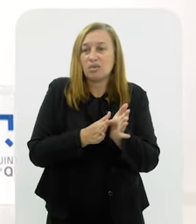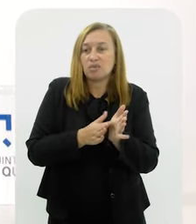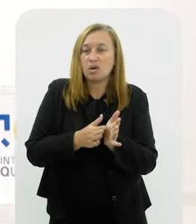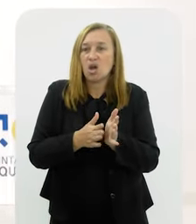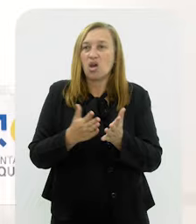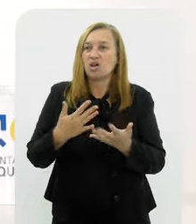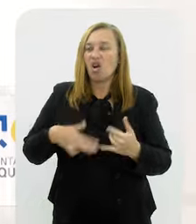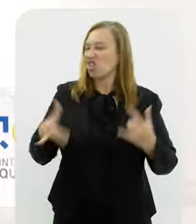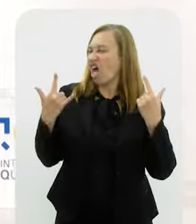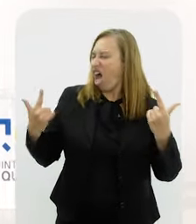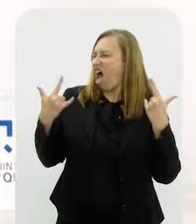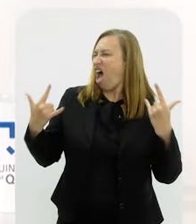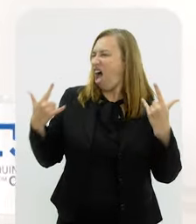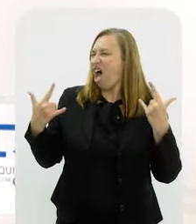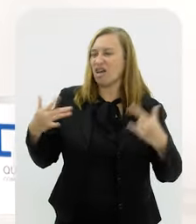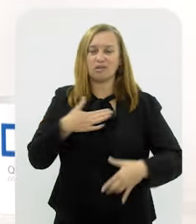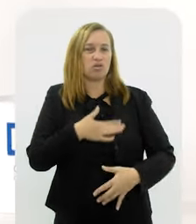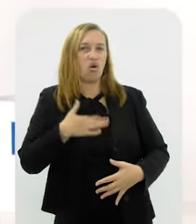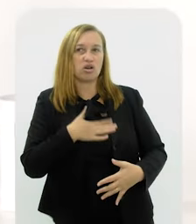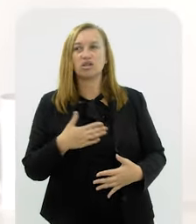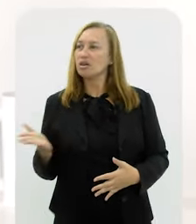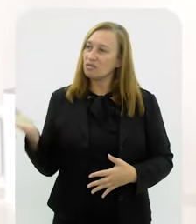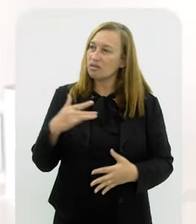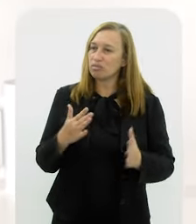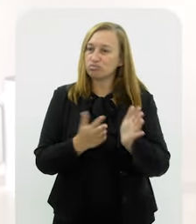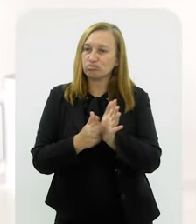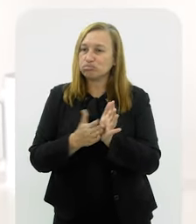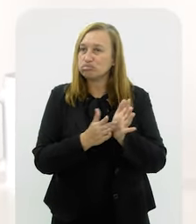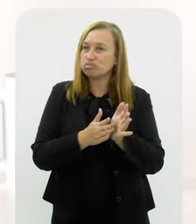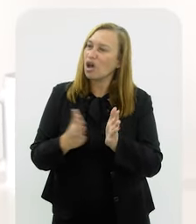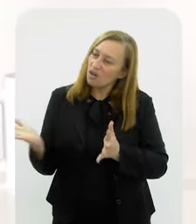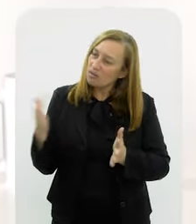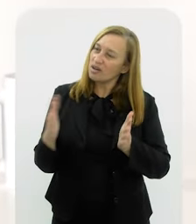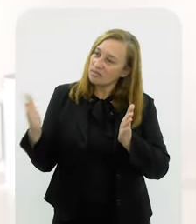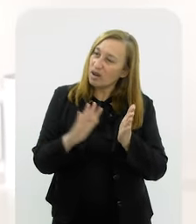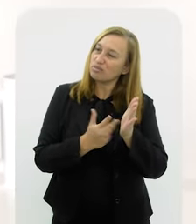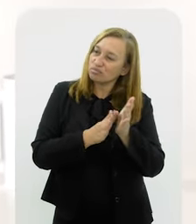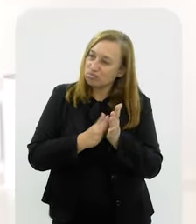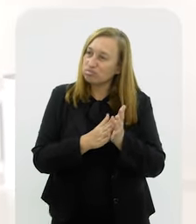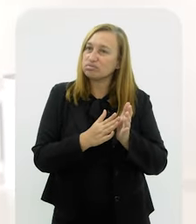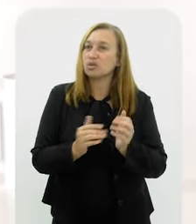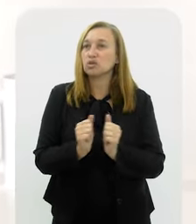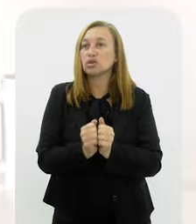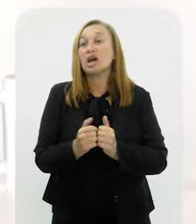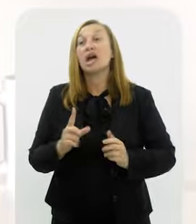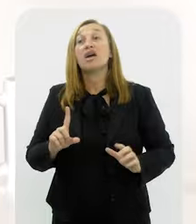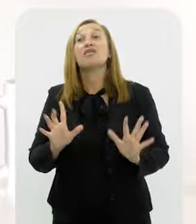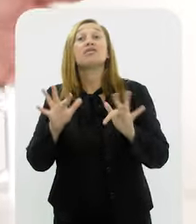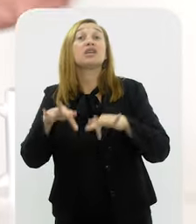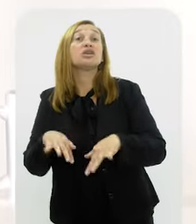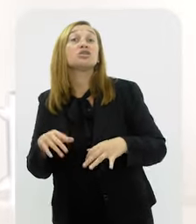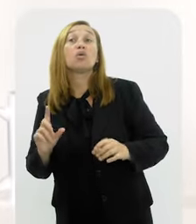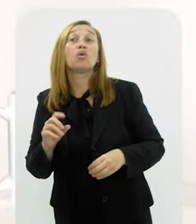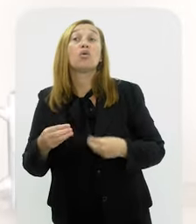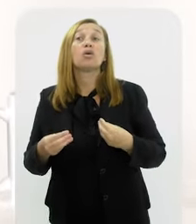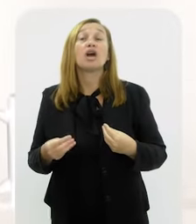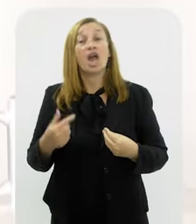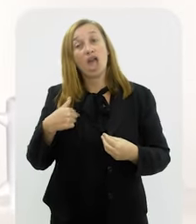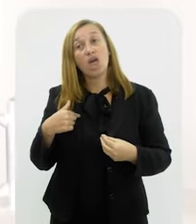eu não gosto de samba, meu negócio era rock and roll, tocava rock. Não tocava samba, não tocava. Aí,